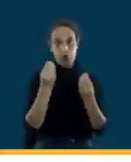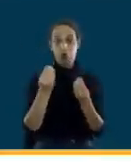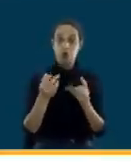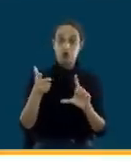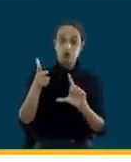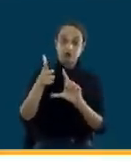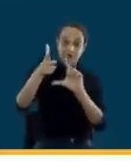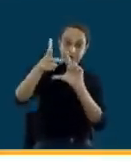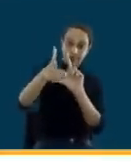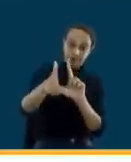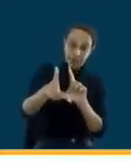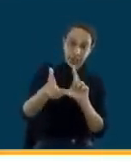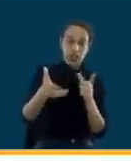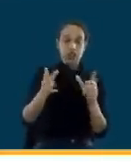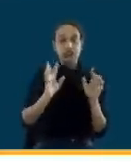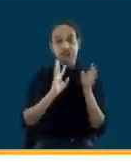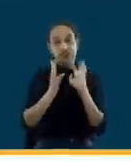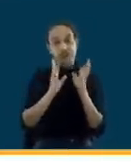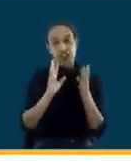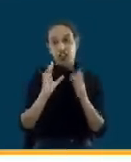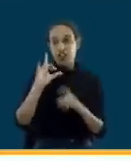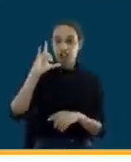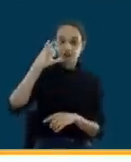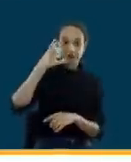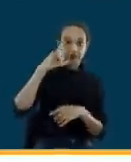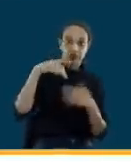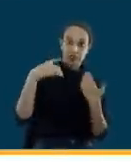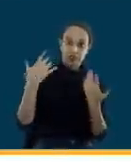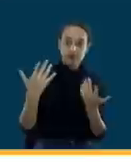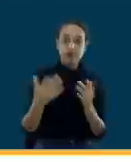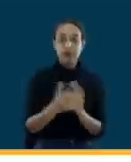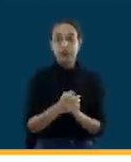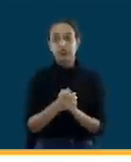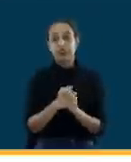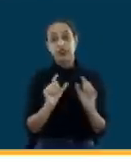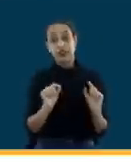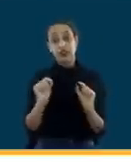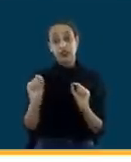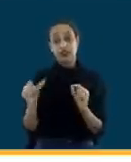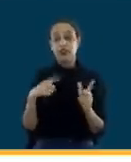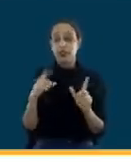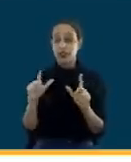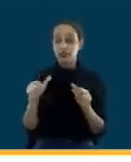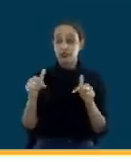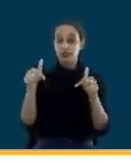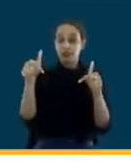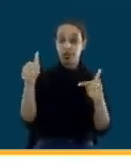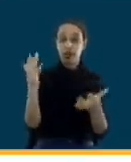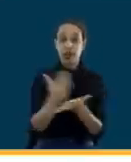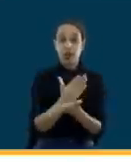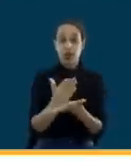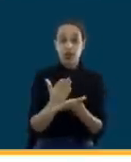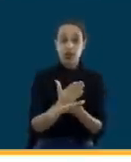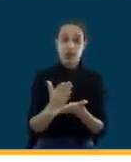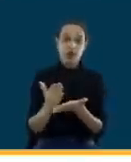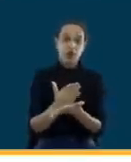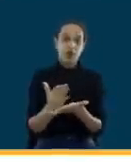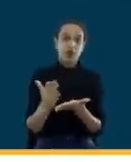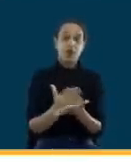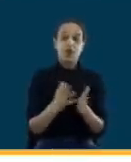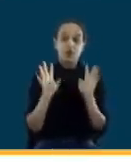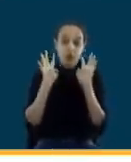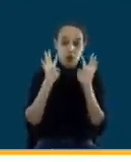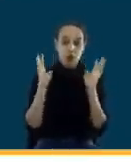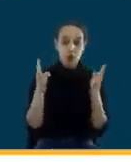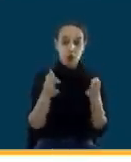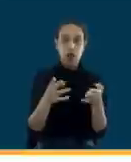via ferramentas virtuais, o que existe, o que está realmente funcionando, em alguns casos, com bastante ênfase. Nós